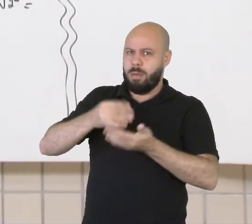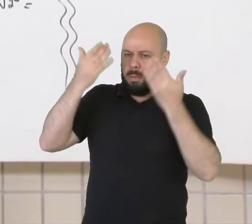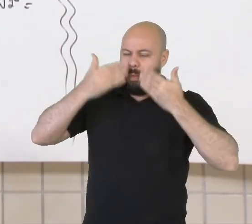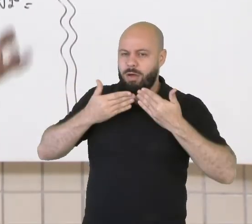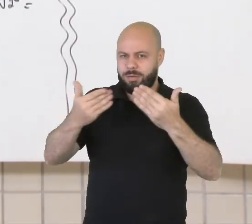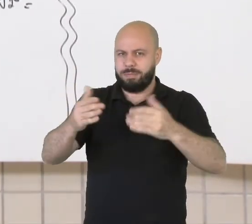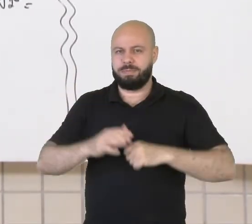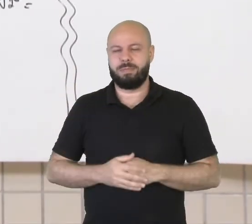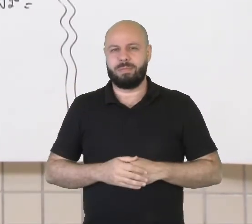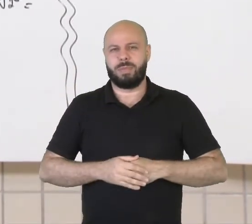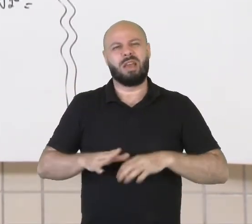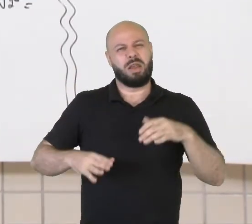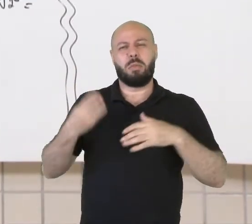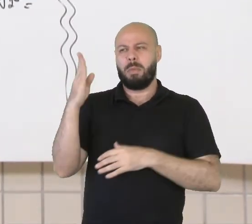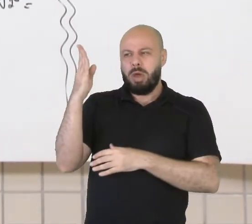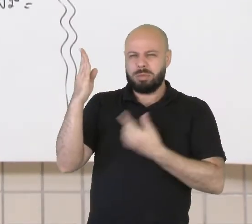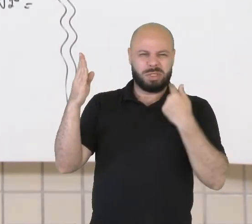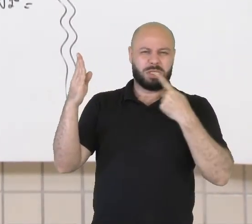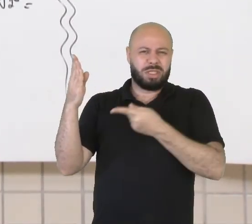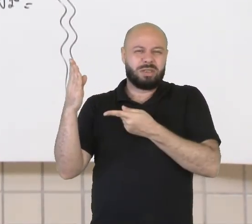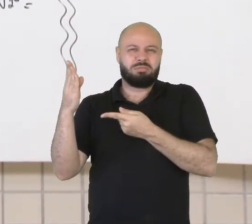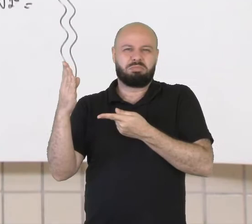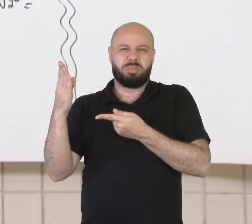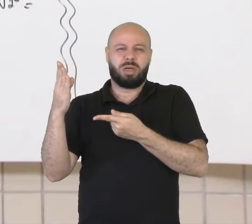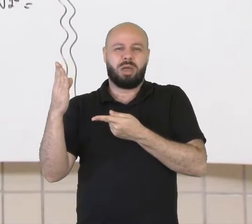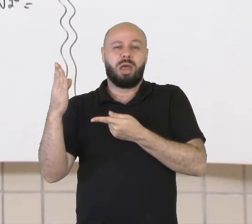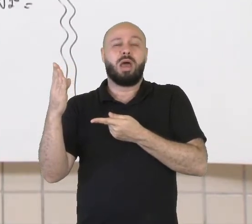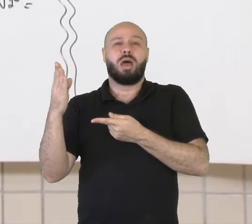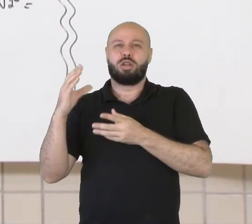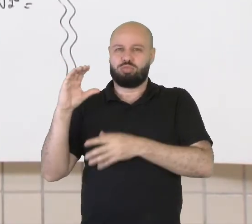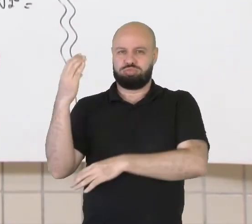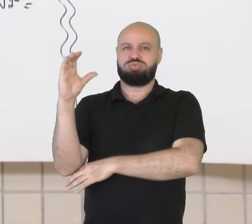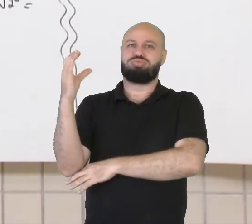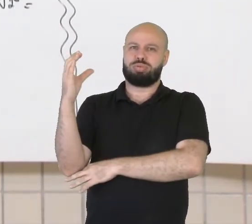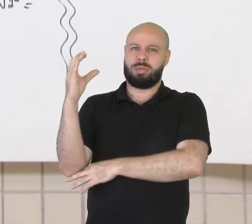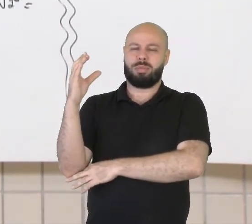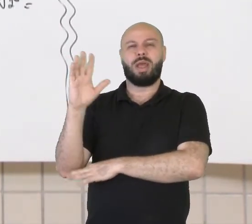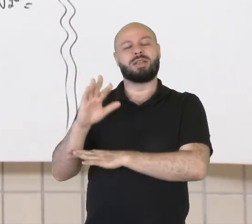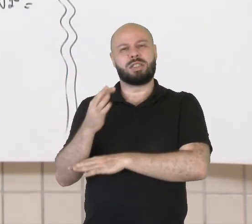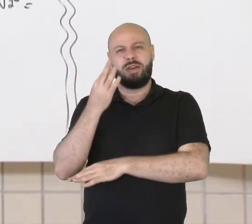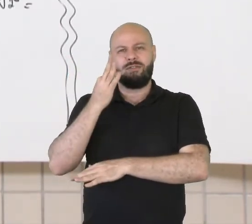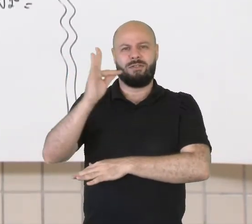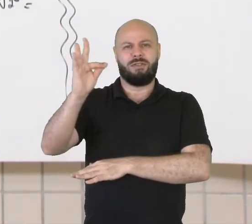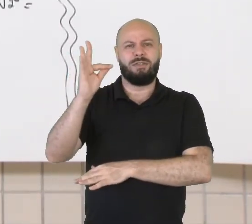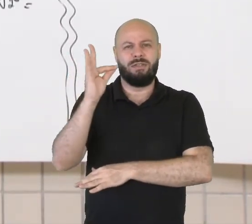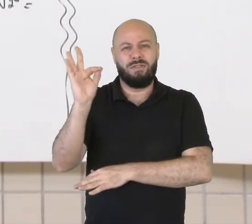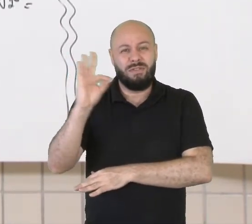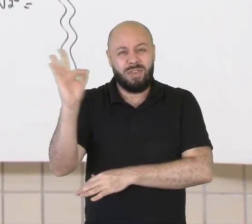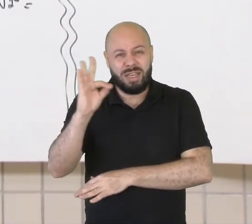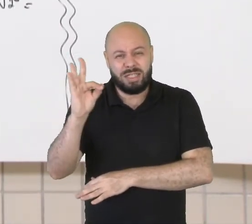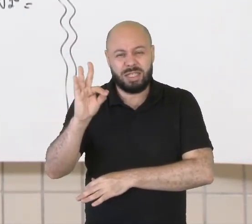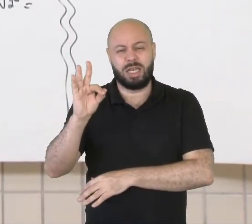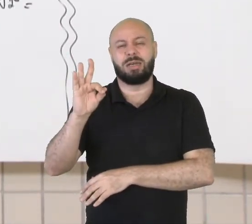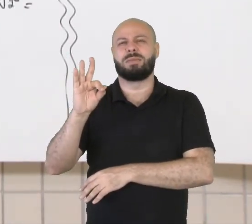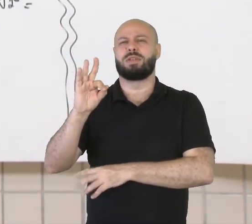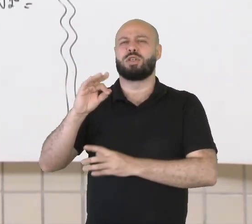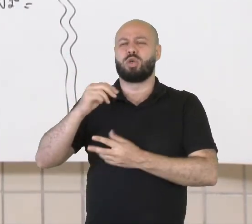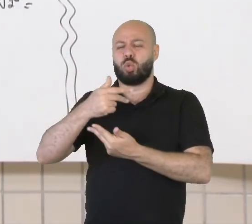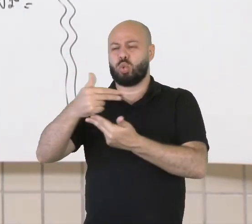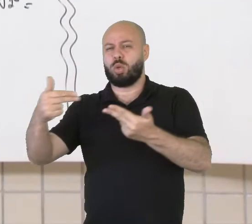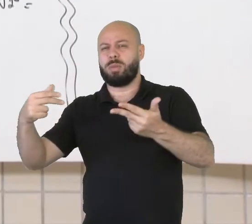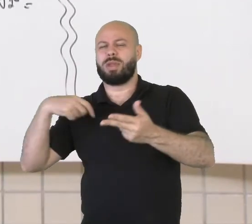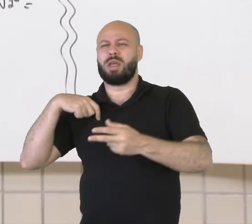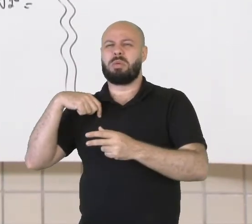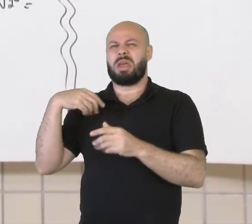de biologia, né, principalmente nesse universo, na física e em outros, nós temos coisas que são